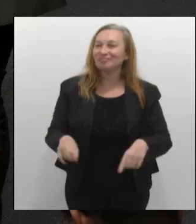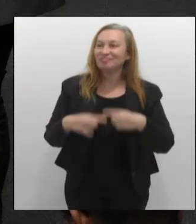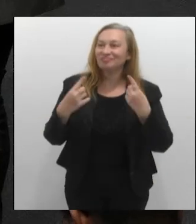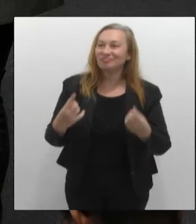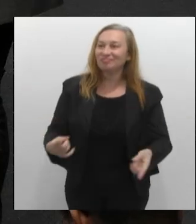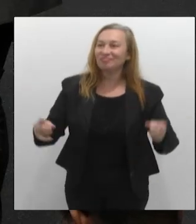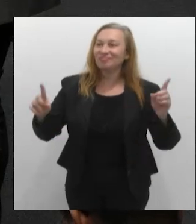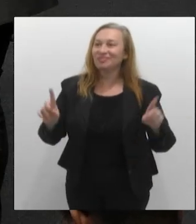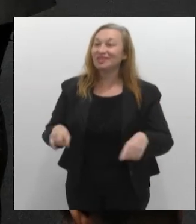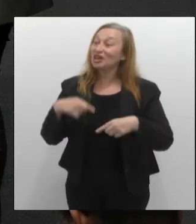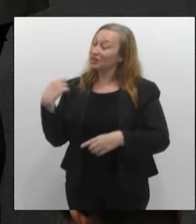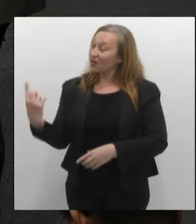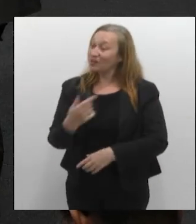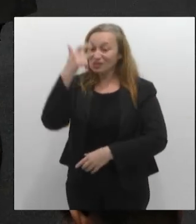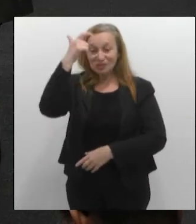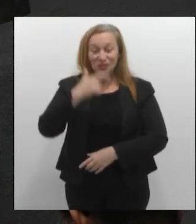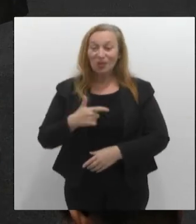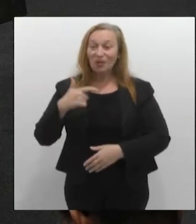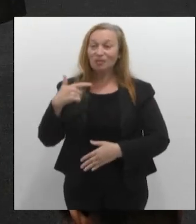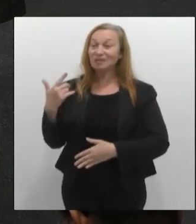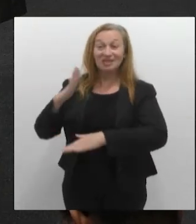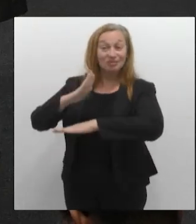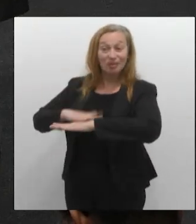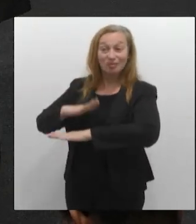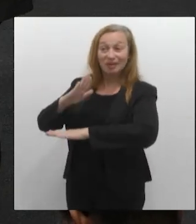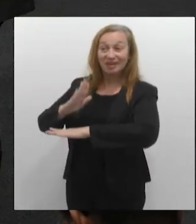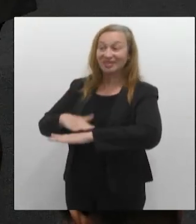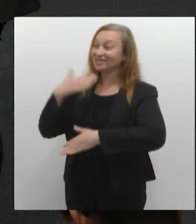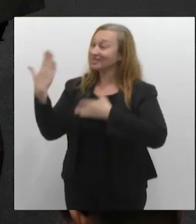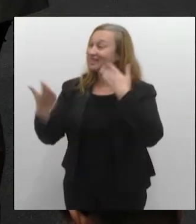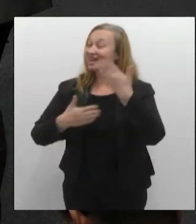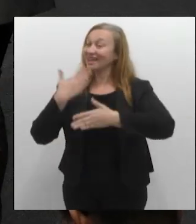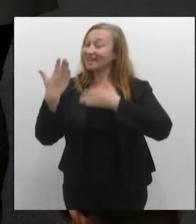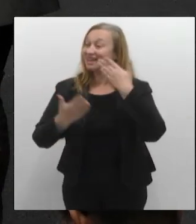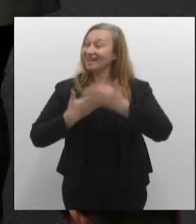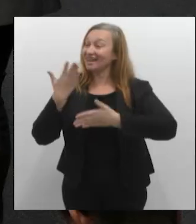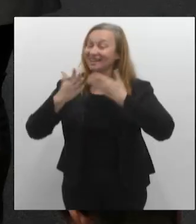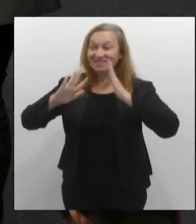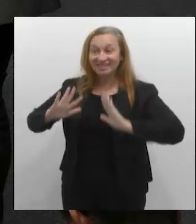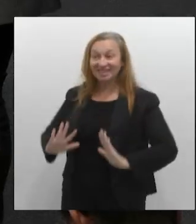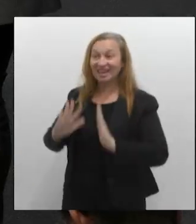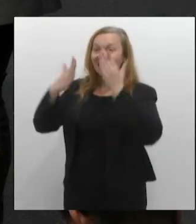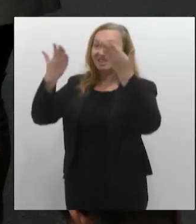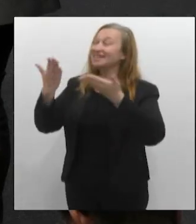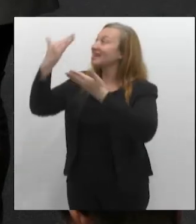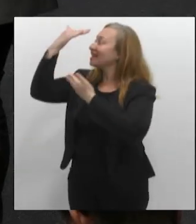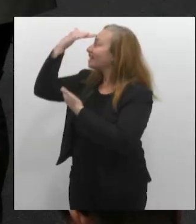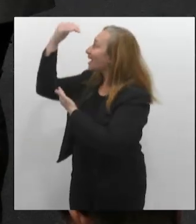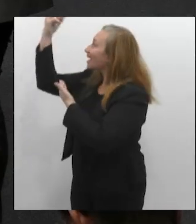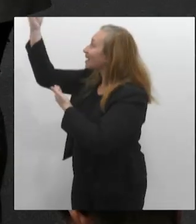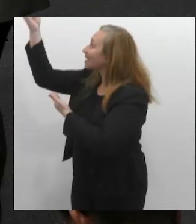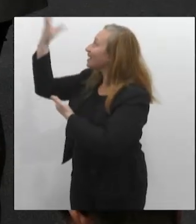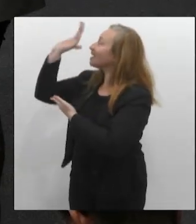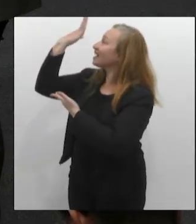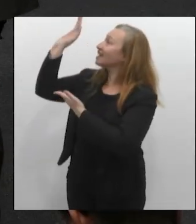vos damos neste jubileu. Tantas graças,